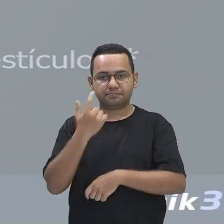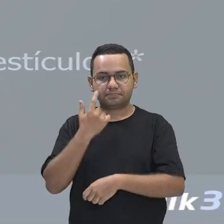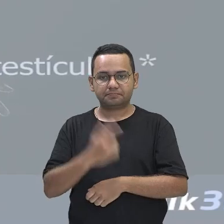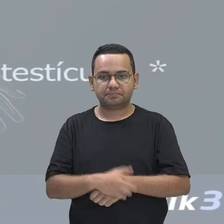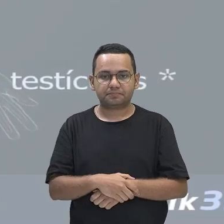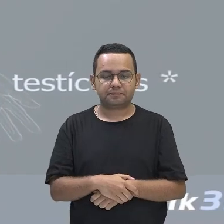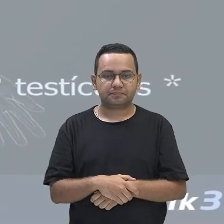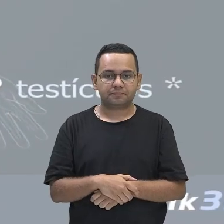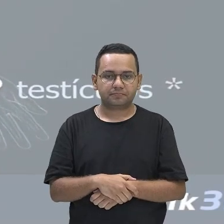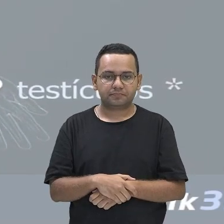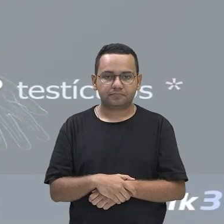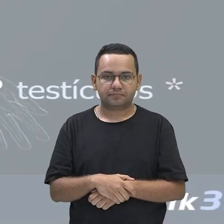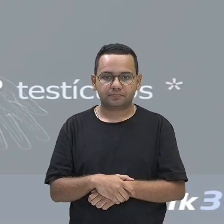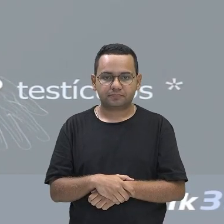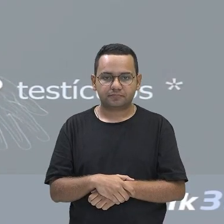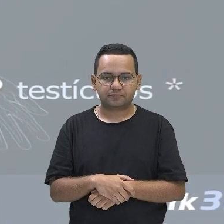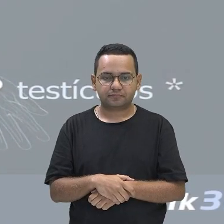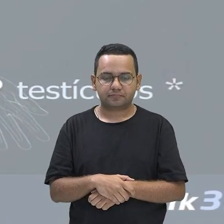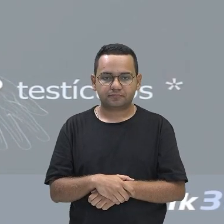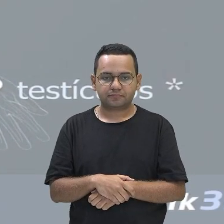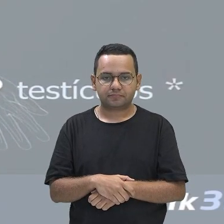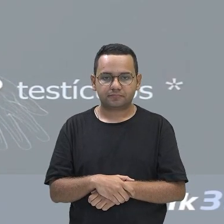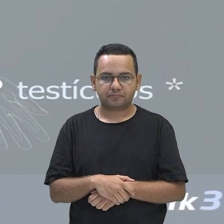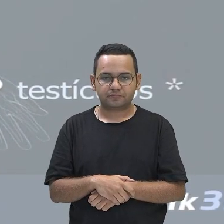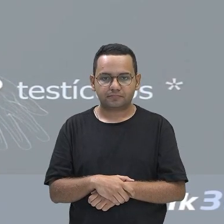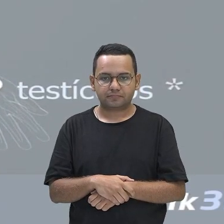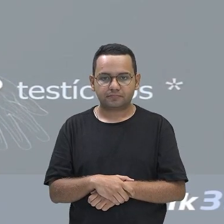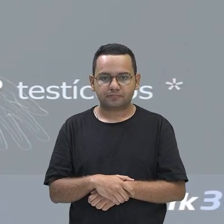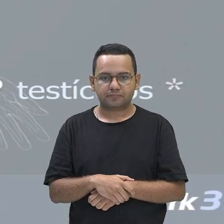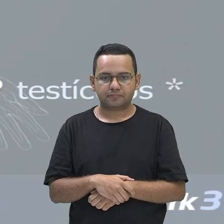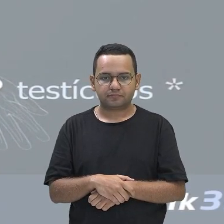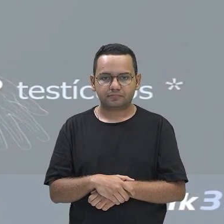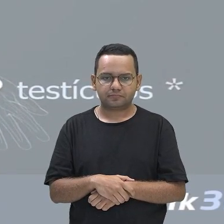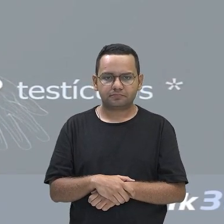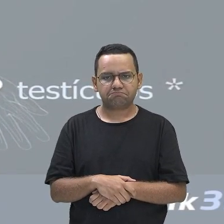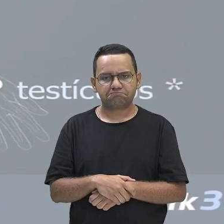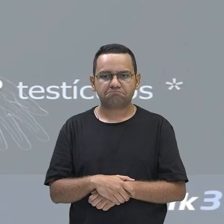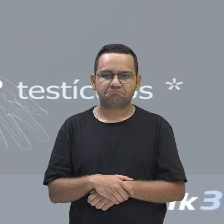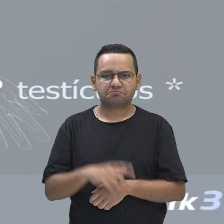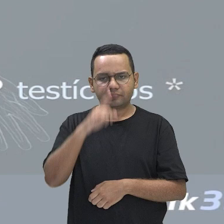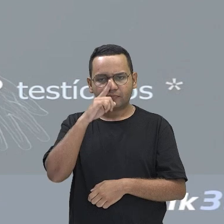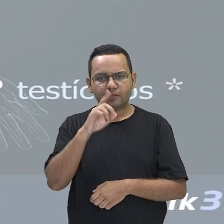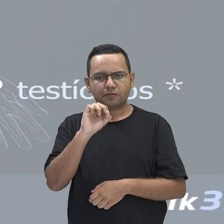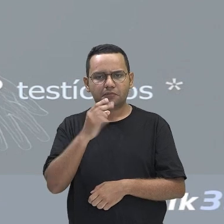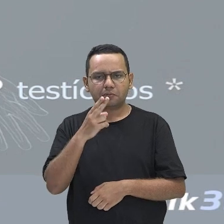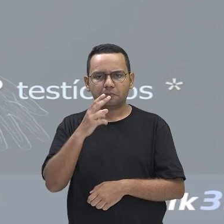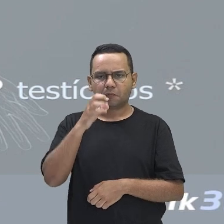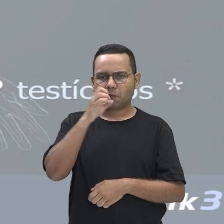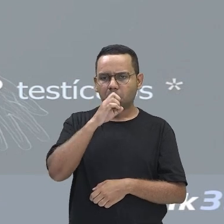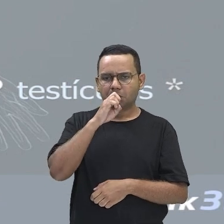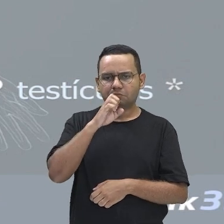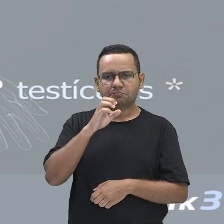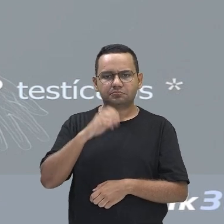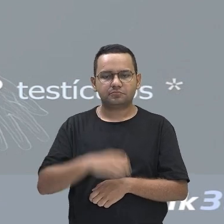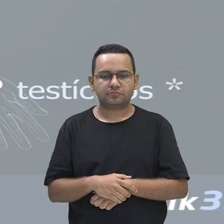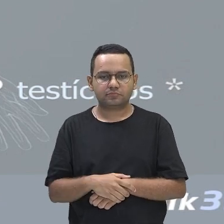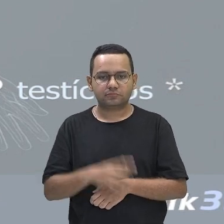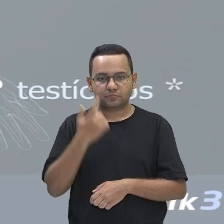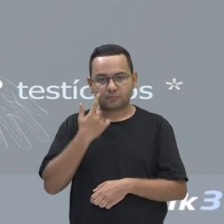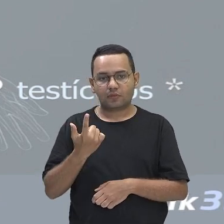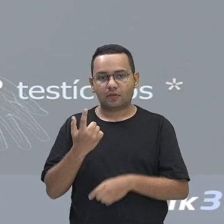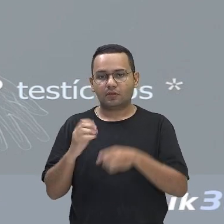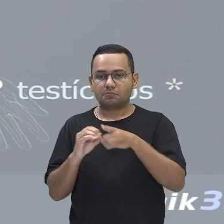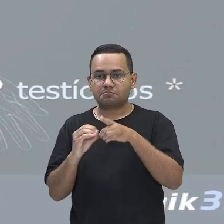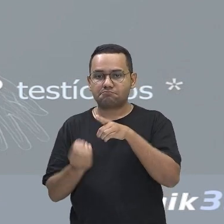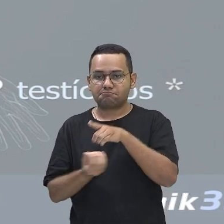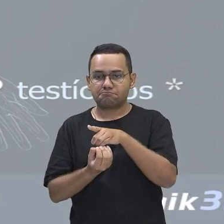duas estruturas um pouco amareladas ou um pouco laranja, tá bom? Como você conseguir visualizar aí. Essas são as glândulas,